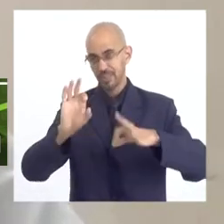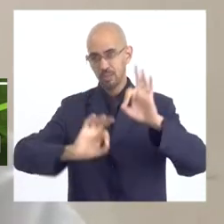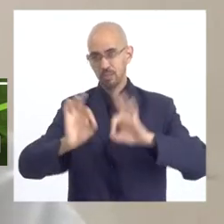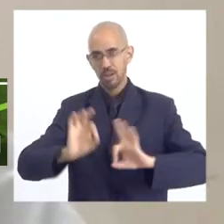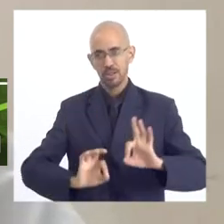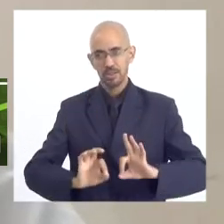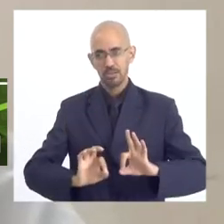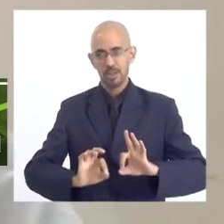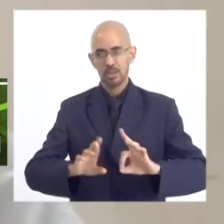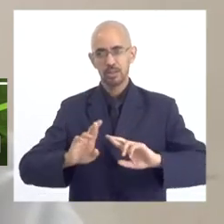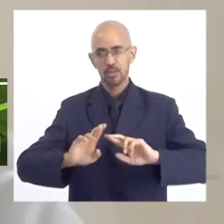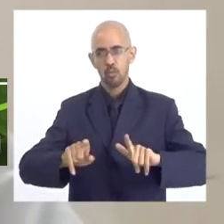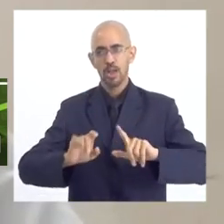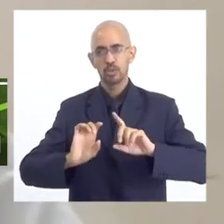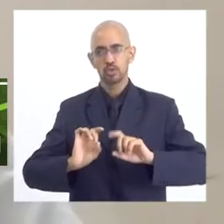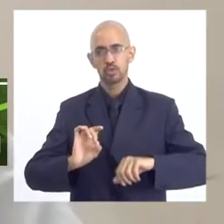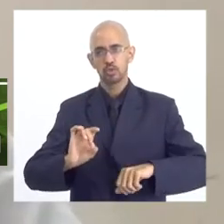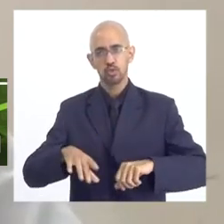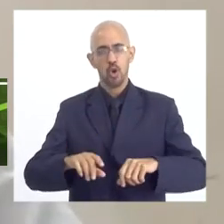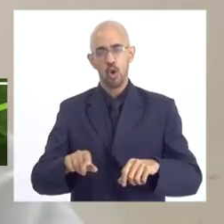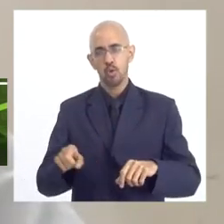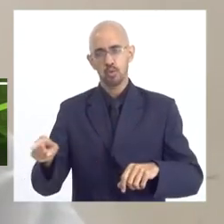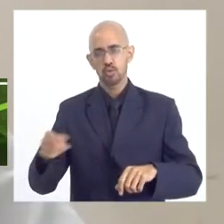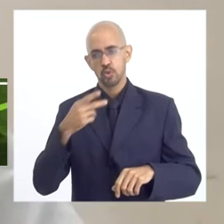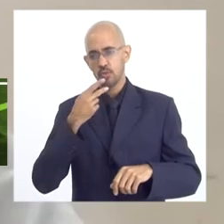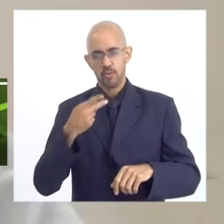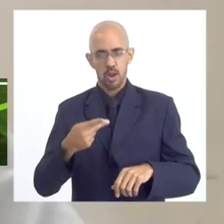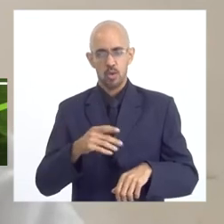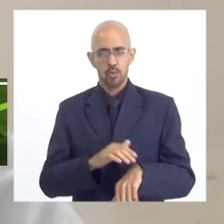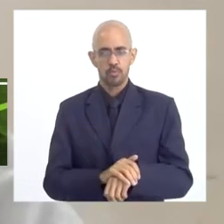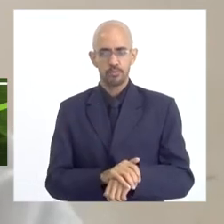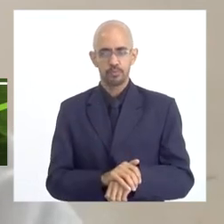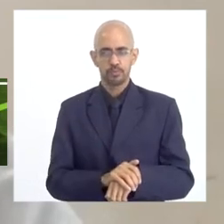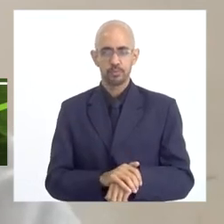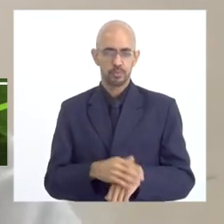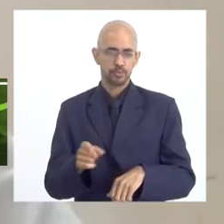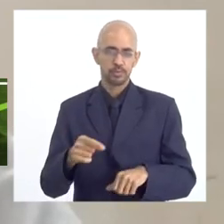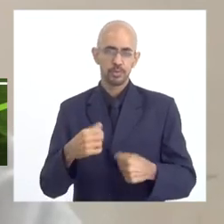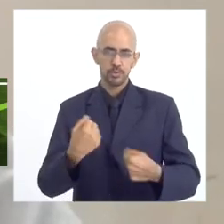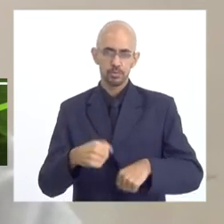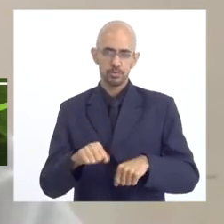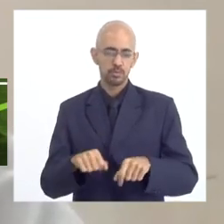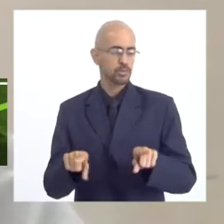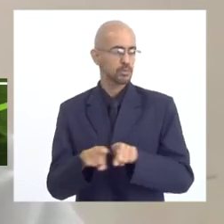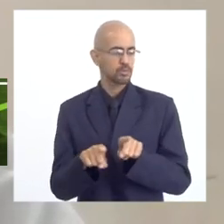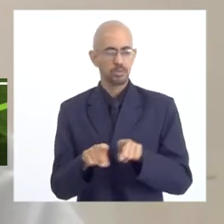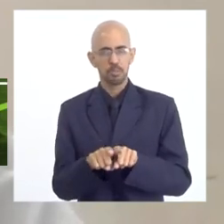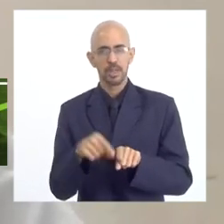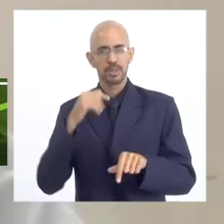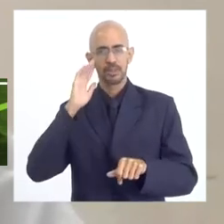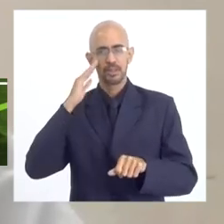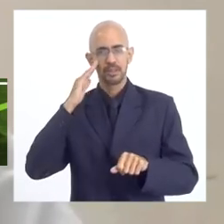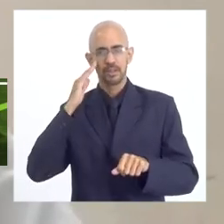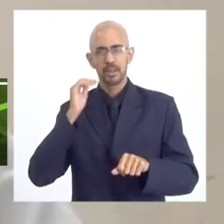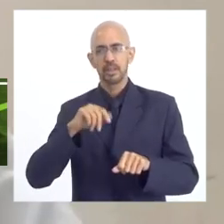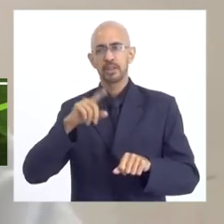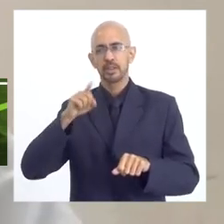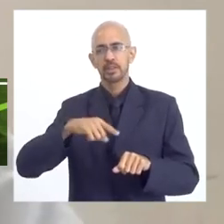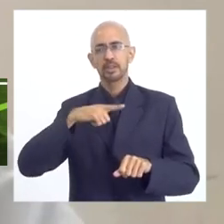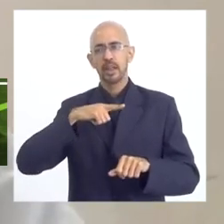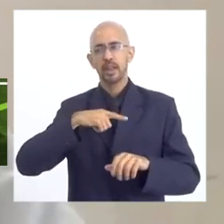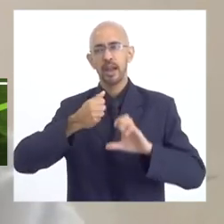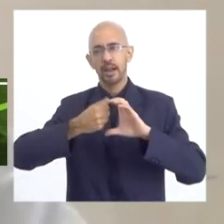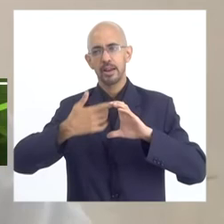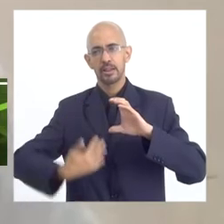são apenas essas que o senhor considerou. O senhor precisa colocar mais uma premissa que se chama o teto de